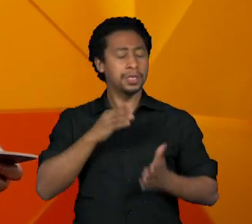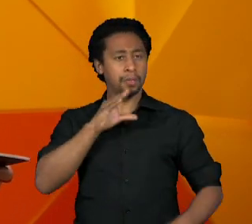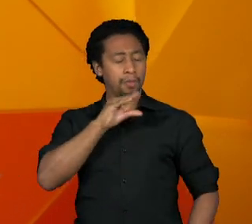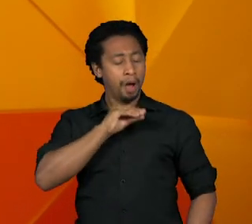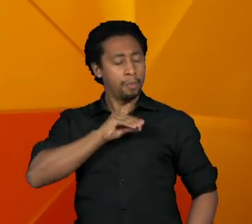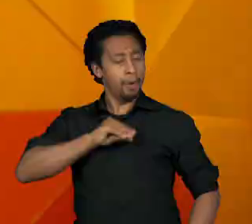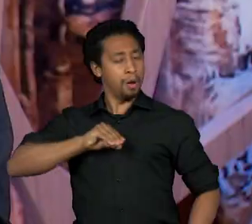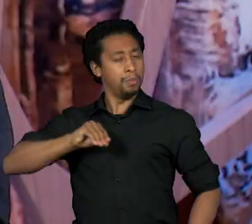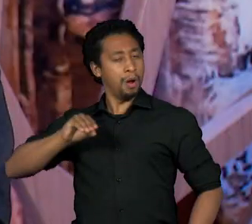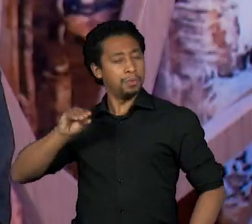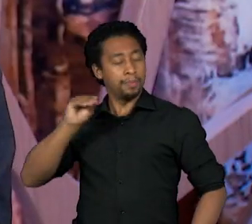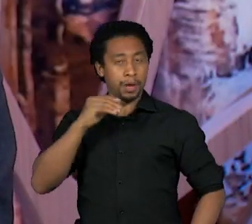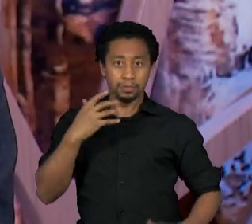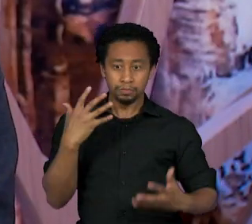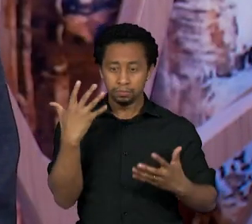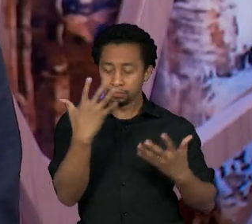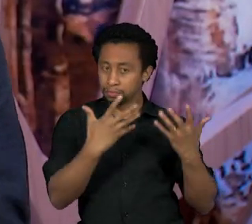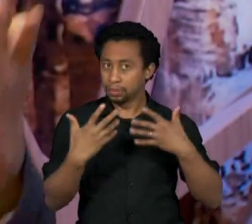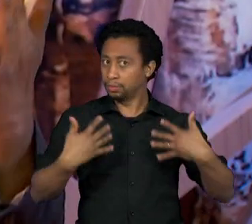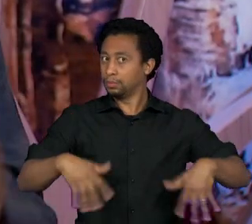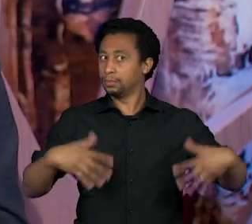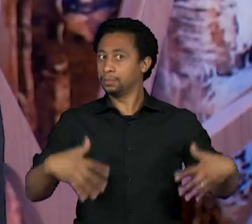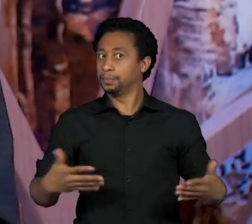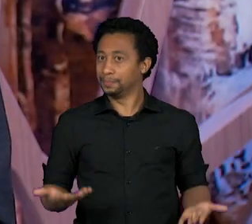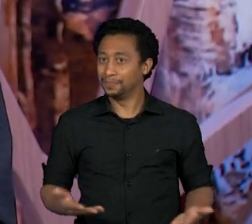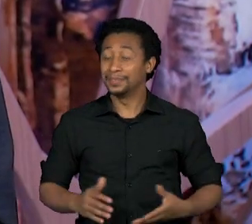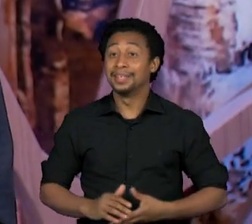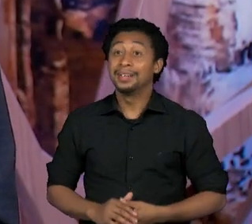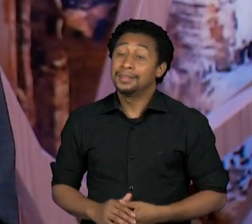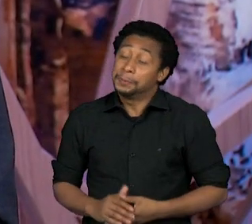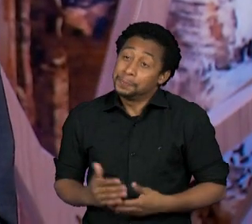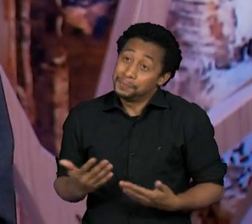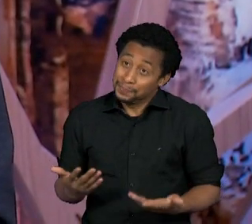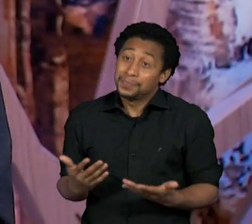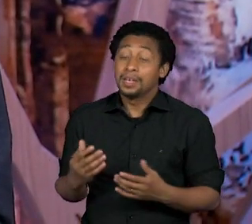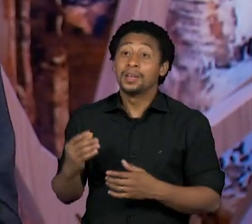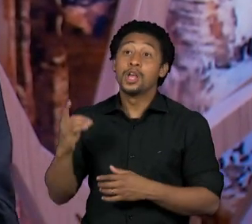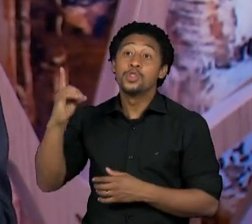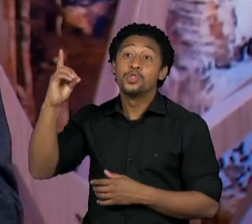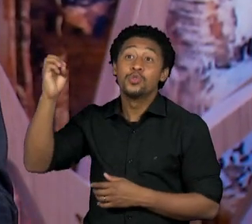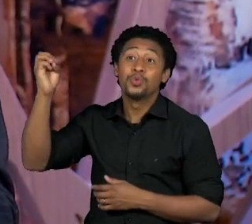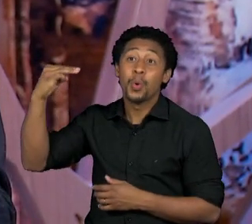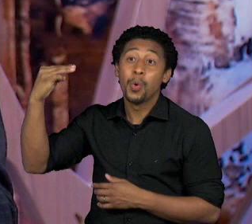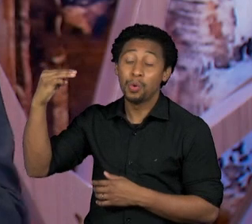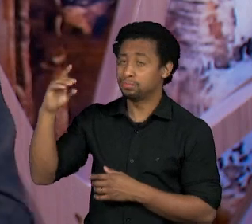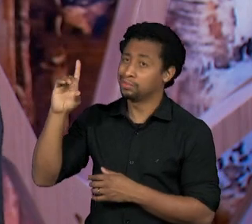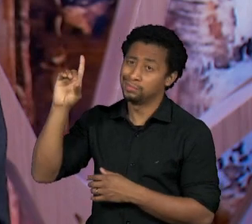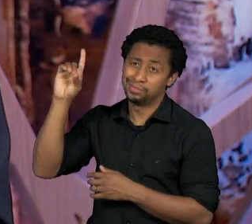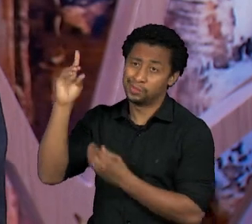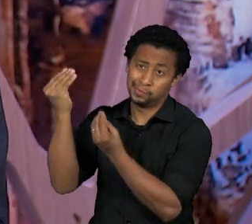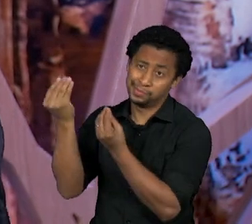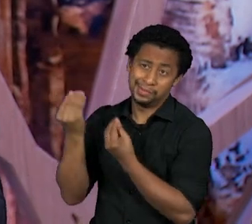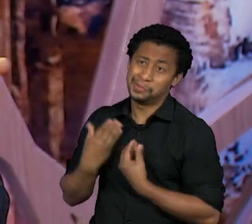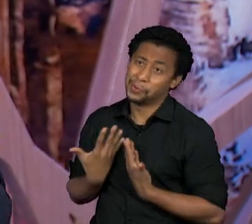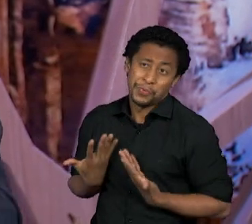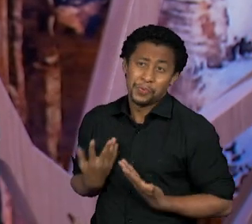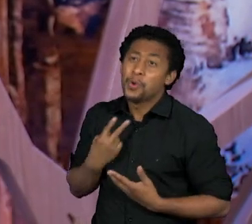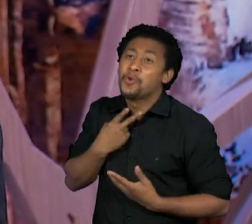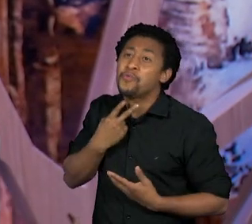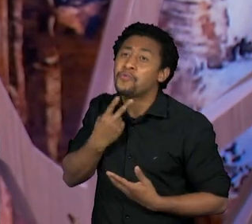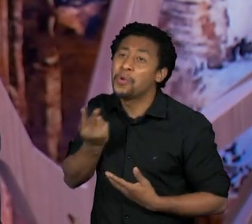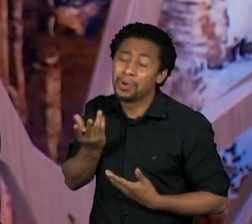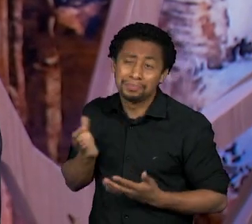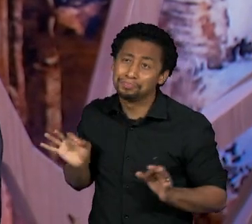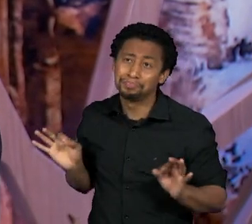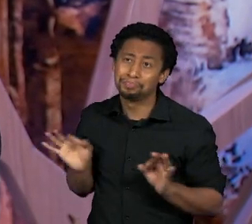encanta. Graças a Deus, um dom que Deus me deu. Eu nasci com essa voz, mas tem pessoas que nascem